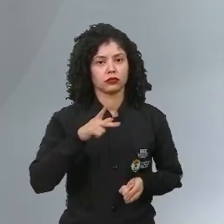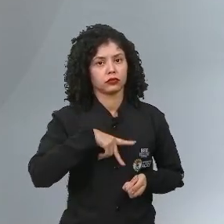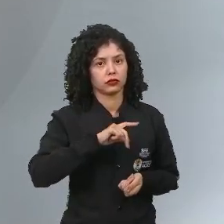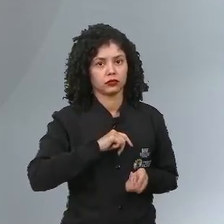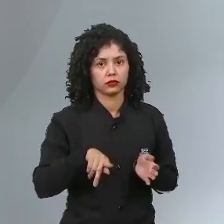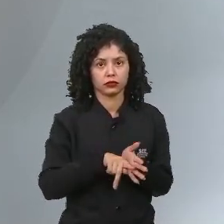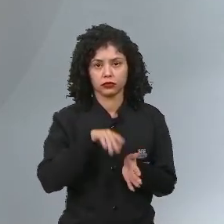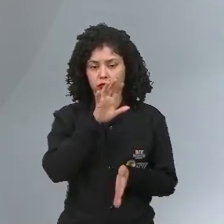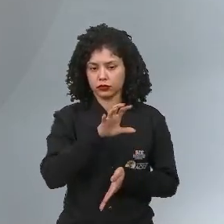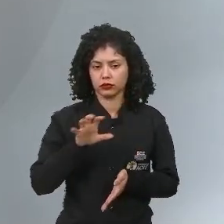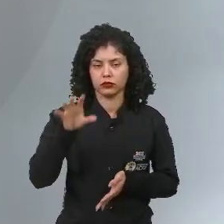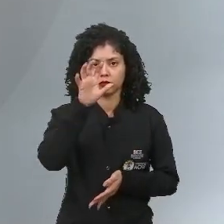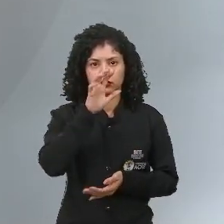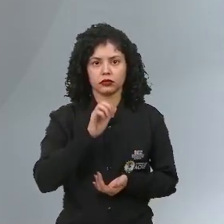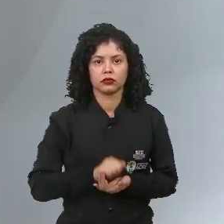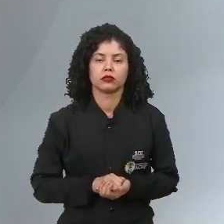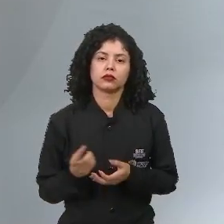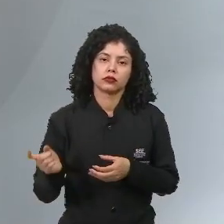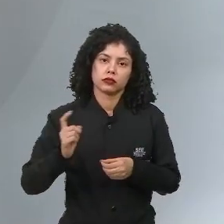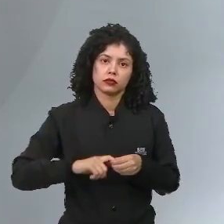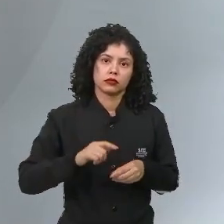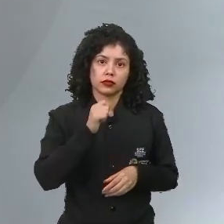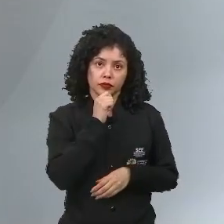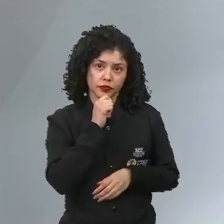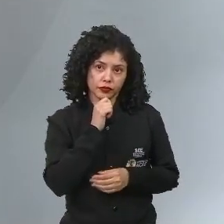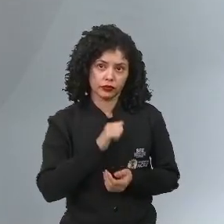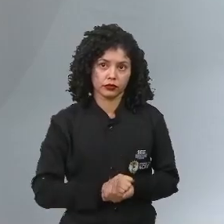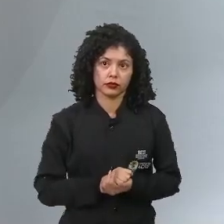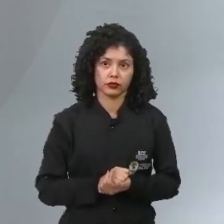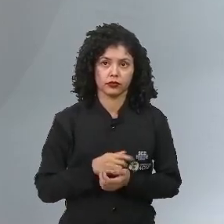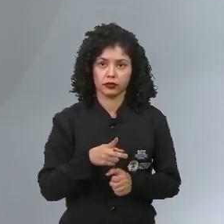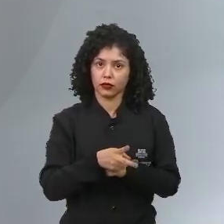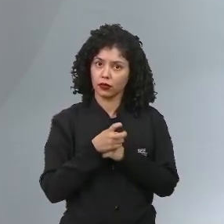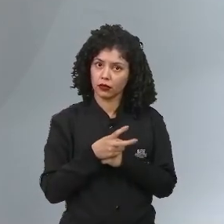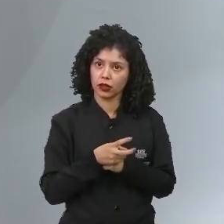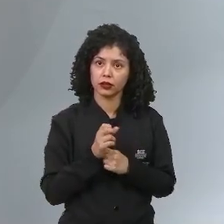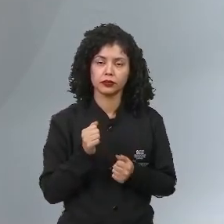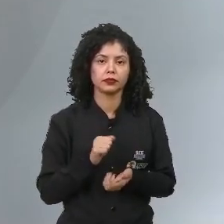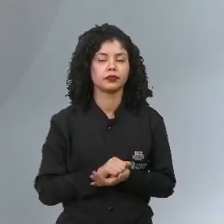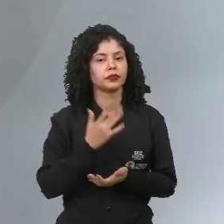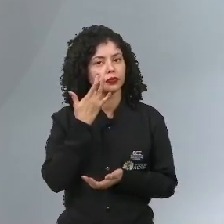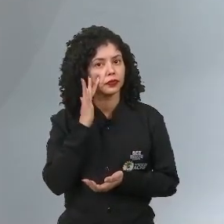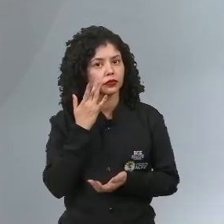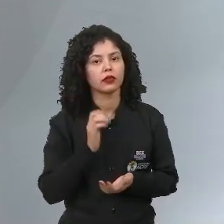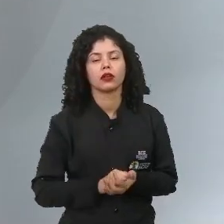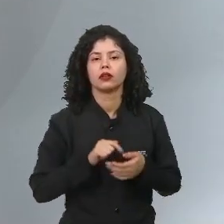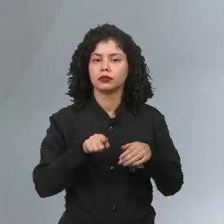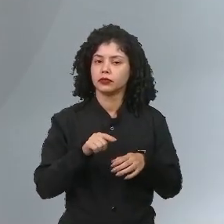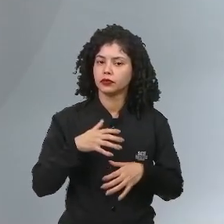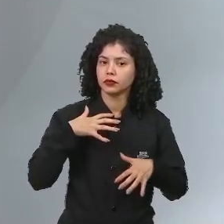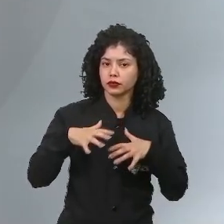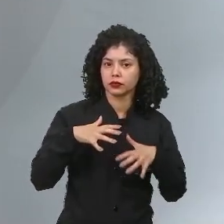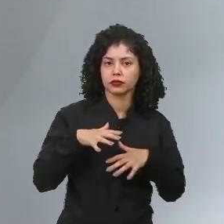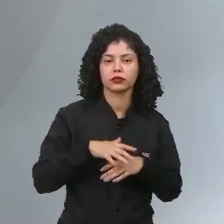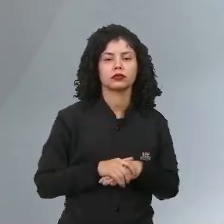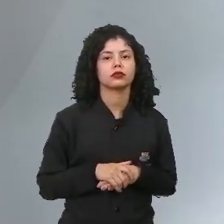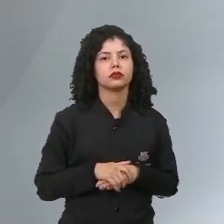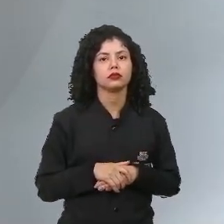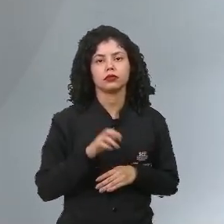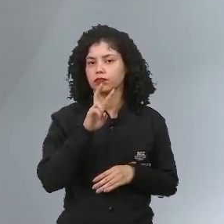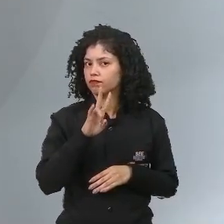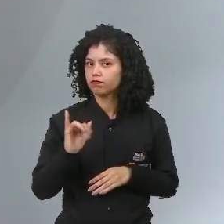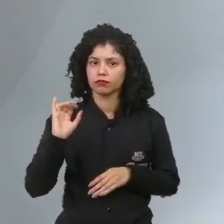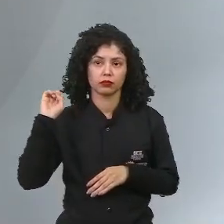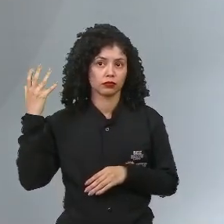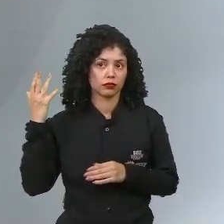região. Tudo isso voltado para o sentido da extração do ouro. E esse movimento, ele não vai